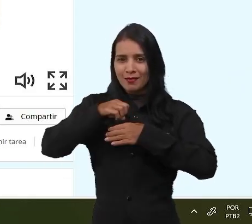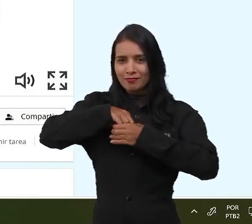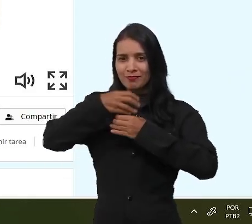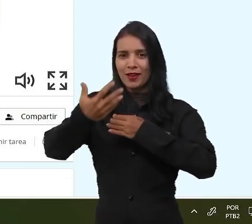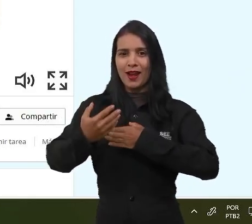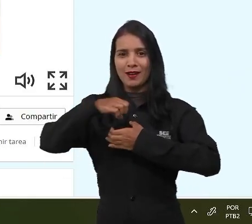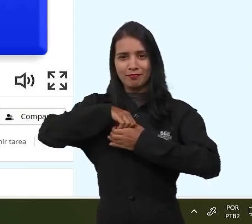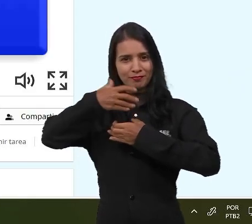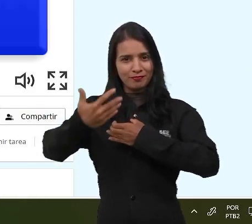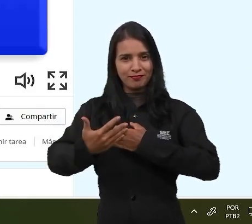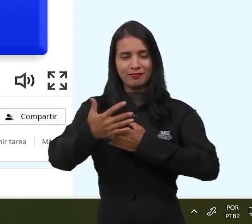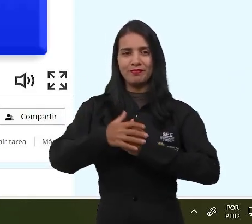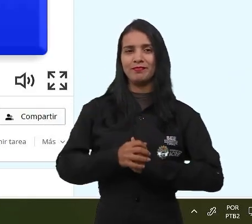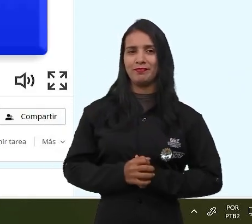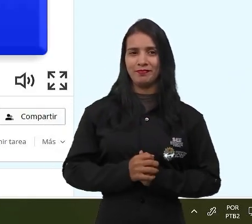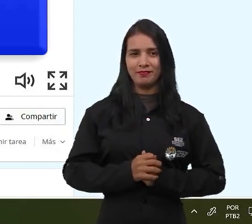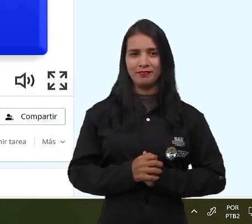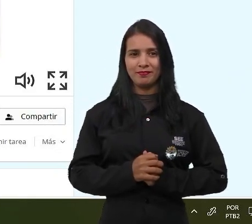bom?